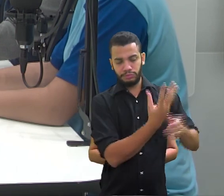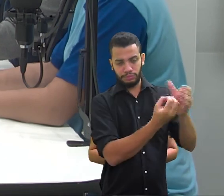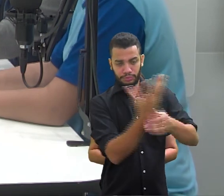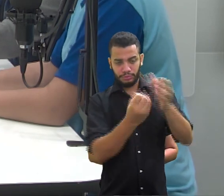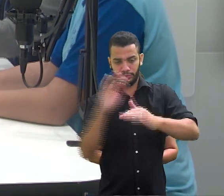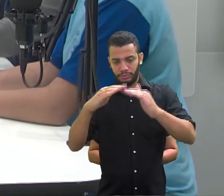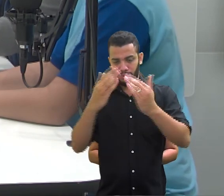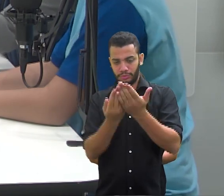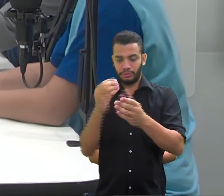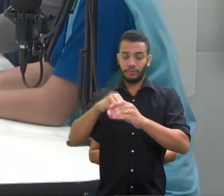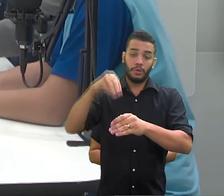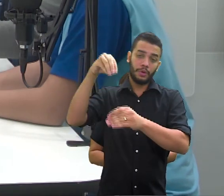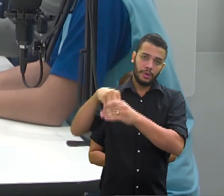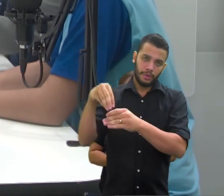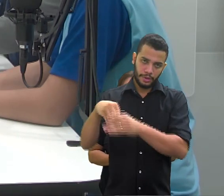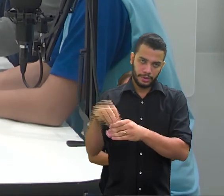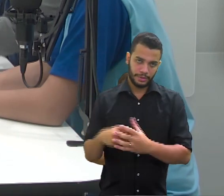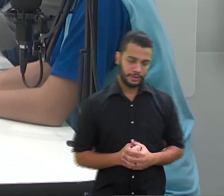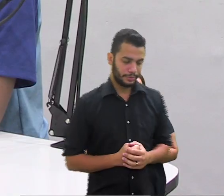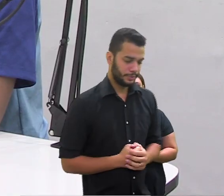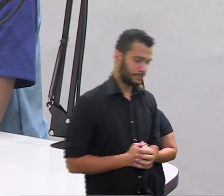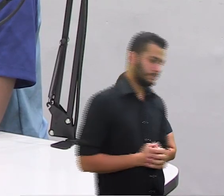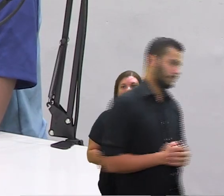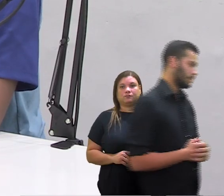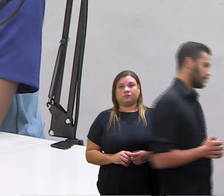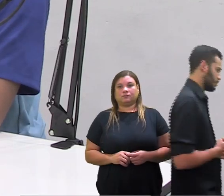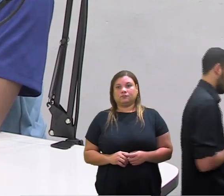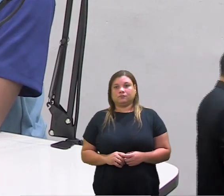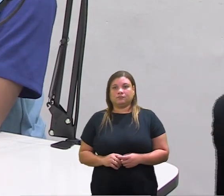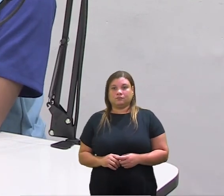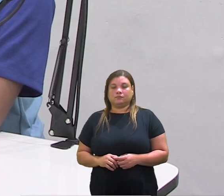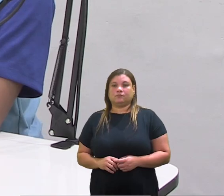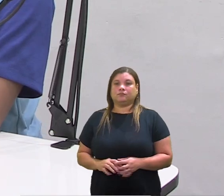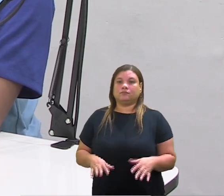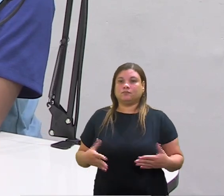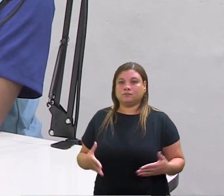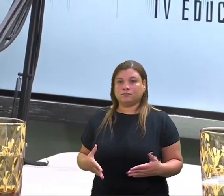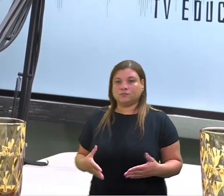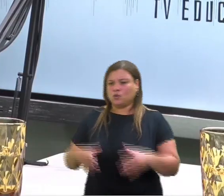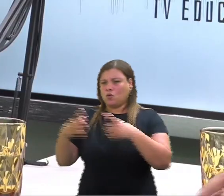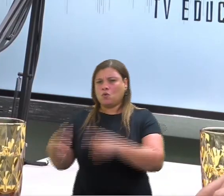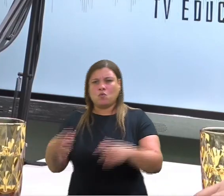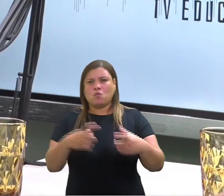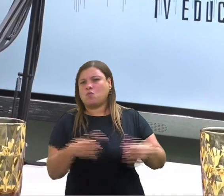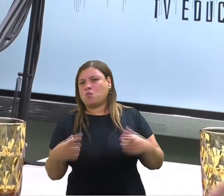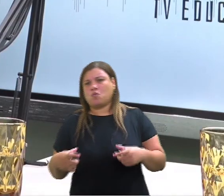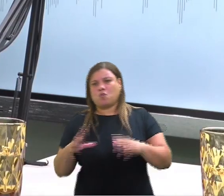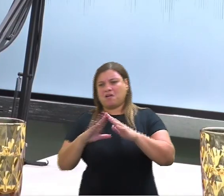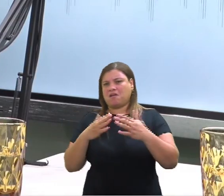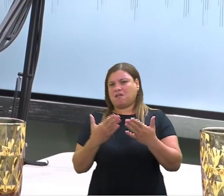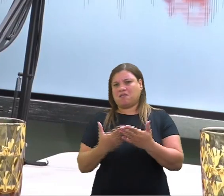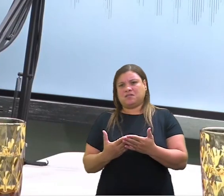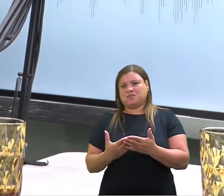está localizada numa comunidade com alto índice de violência, não tem nada a ver com isso. Não, nós podemos ter o PROERD. Interessantíssimo Podemos ter um isso. PROERD na